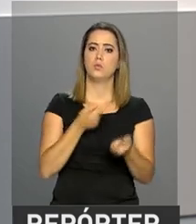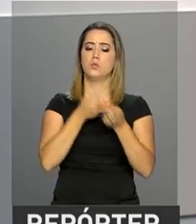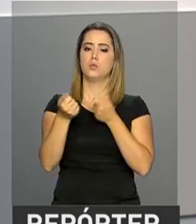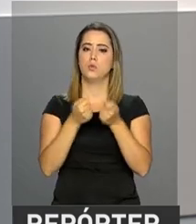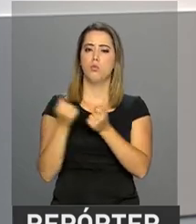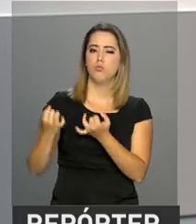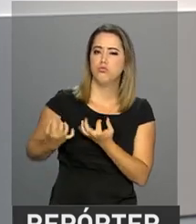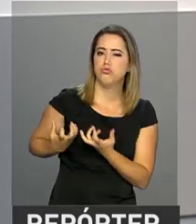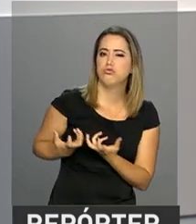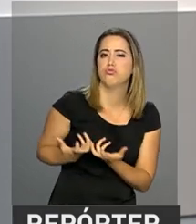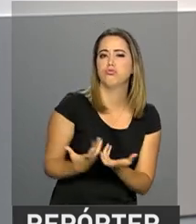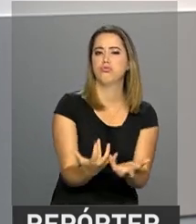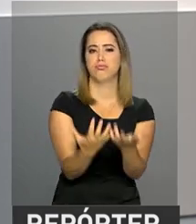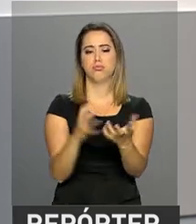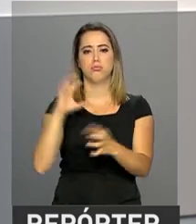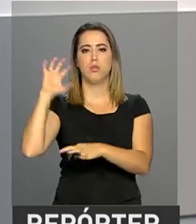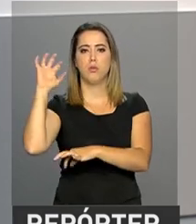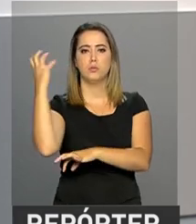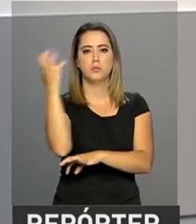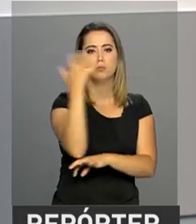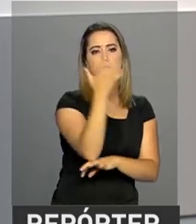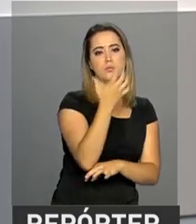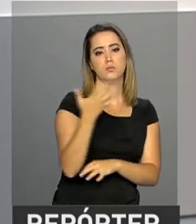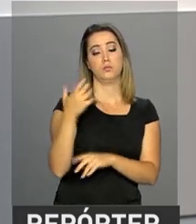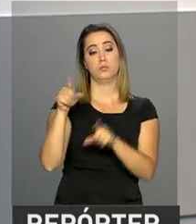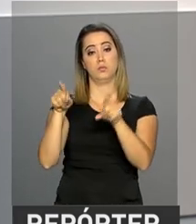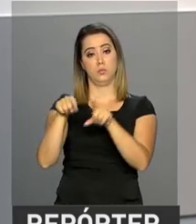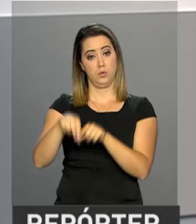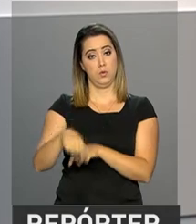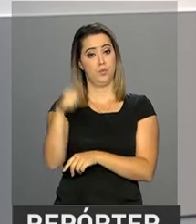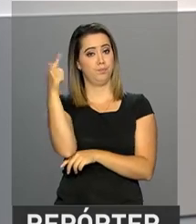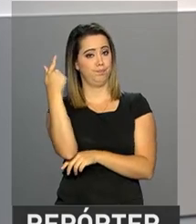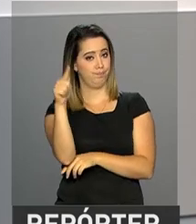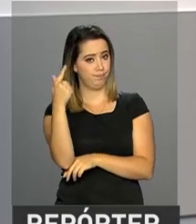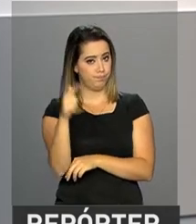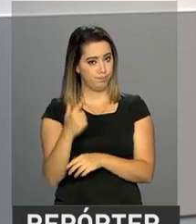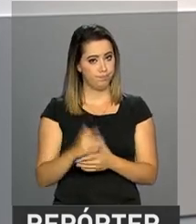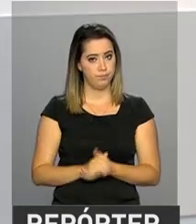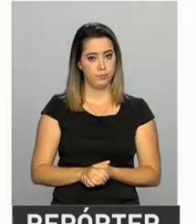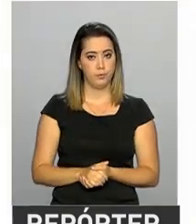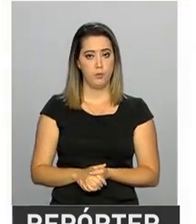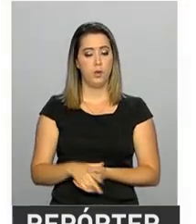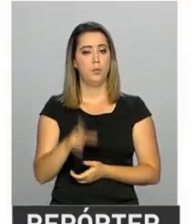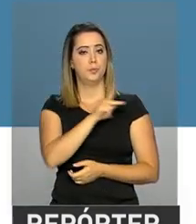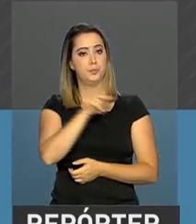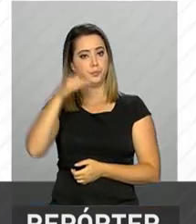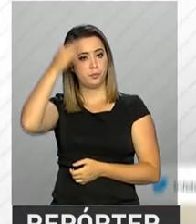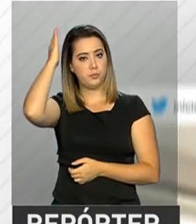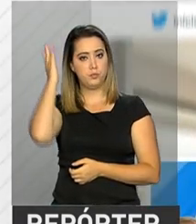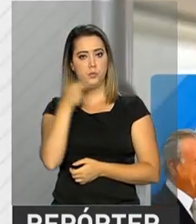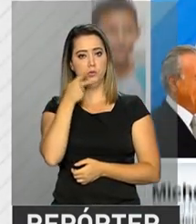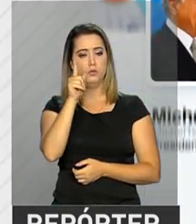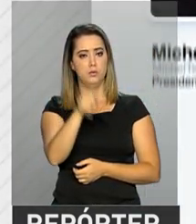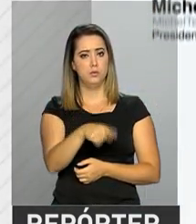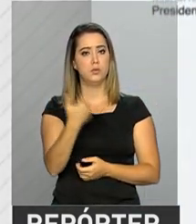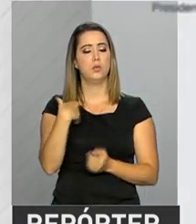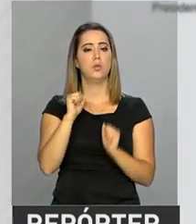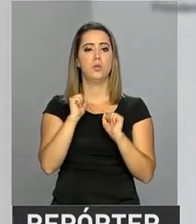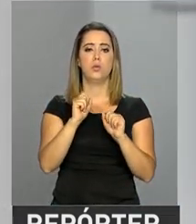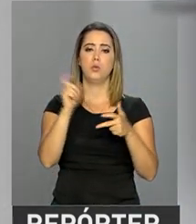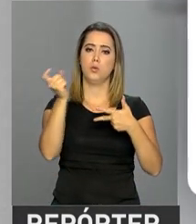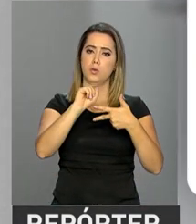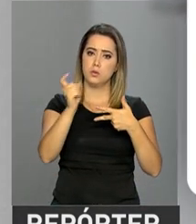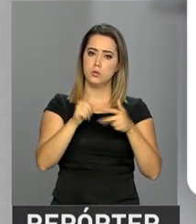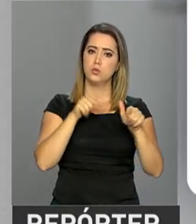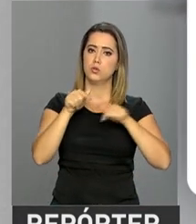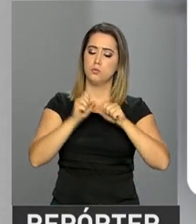controlar o incêndio que atingiu o parque nacional da chapada dos veadeiros em goiás temer afirmou que o poder executivo trabalha com